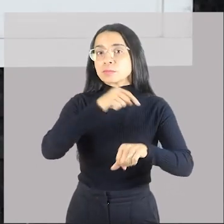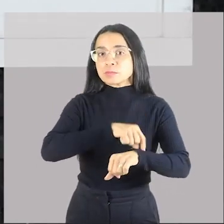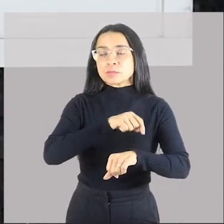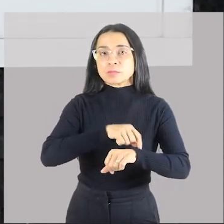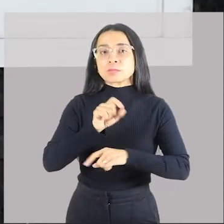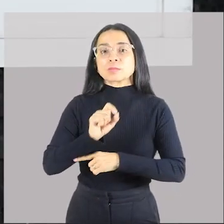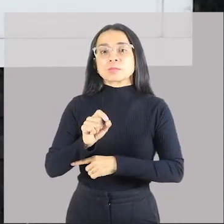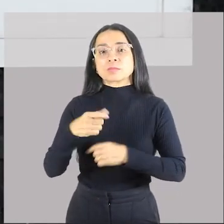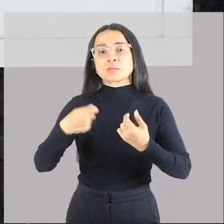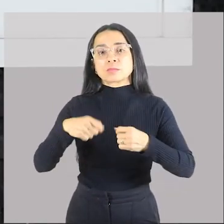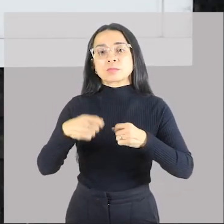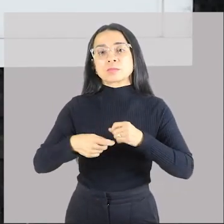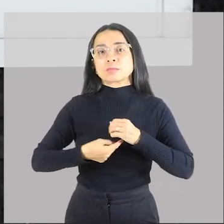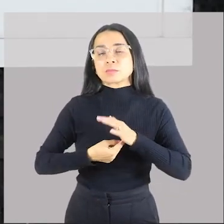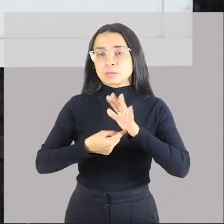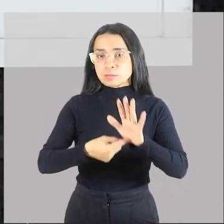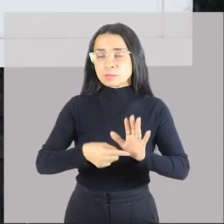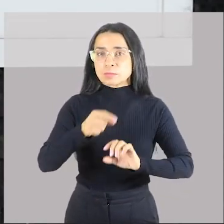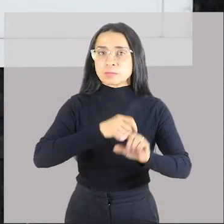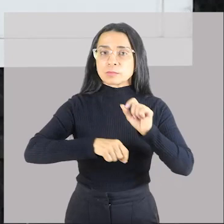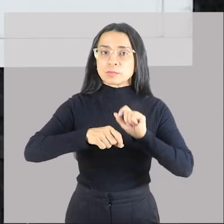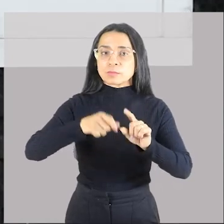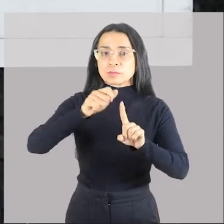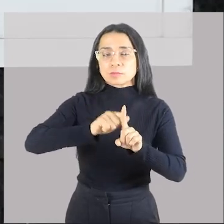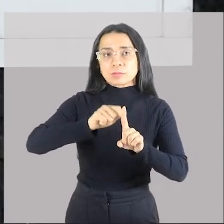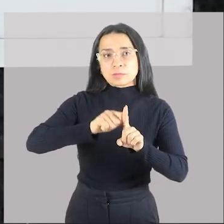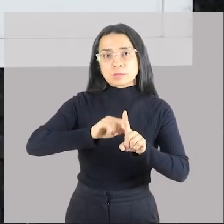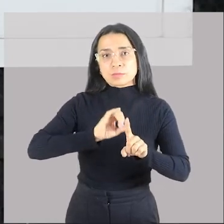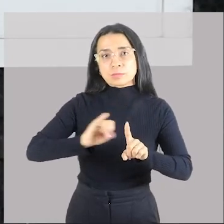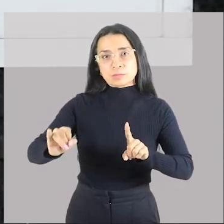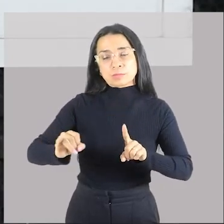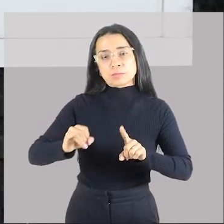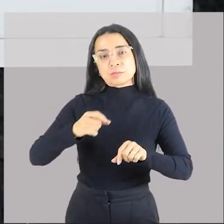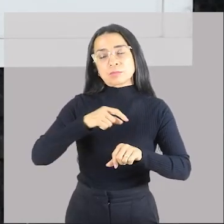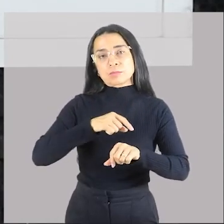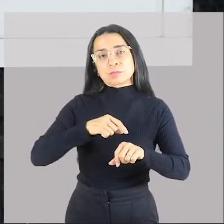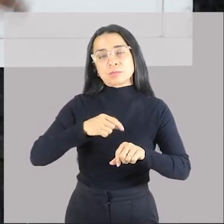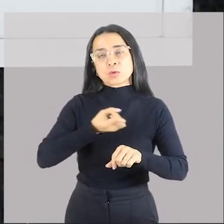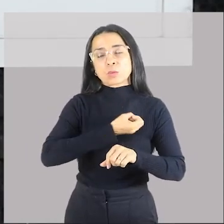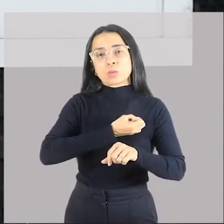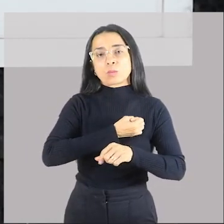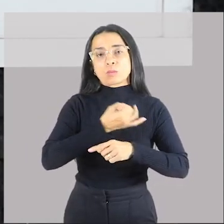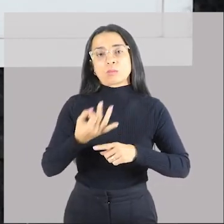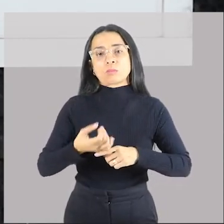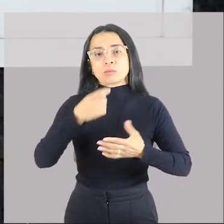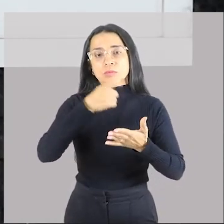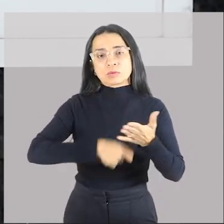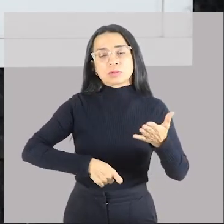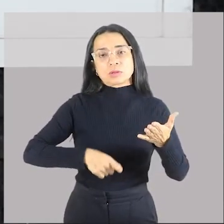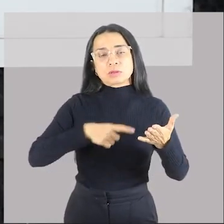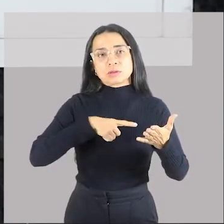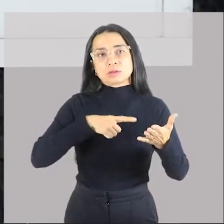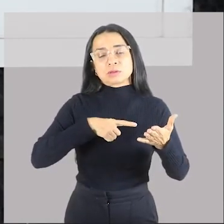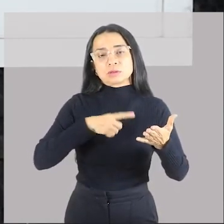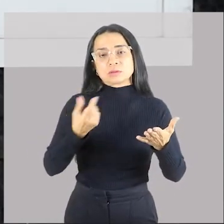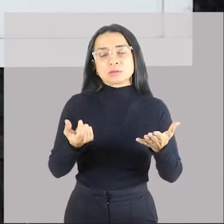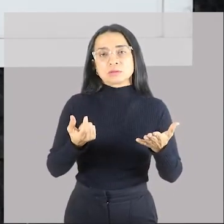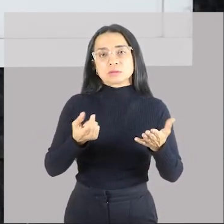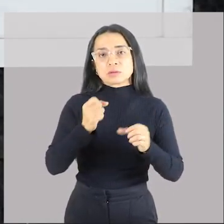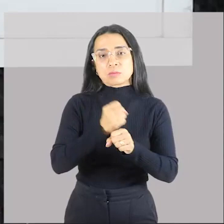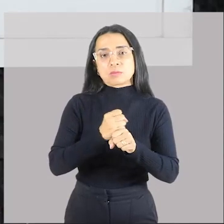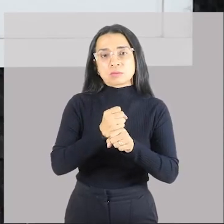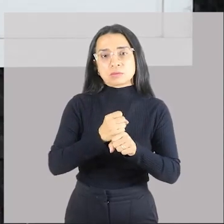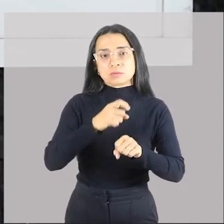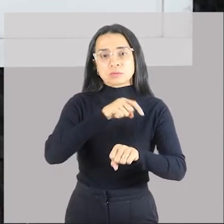aqui tem que estar expresso em meses. Se você botou um número da taxa que incide ao ano,